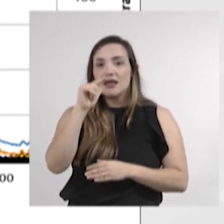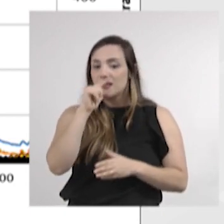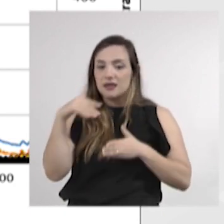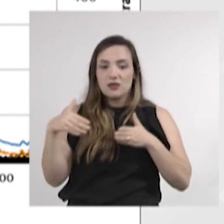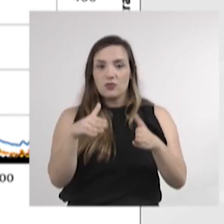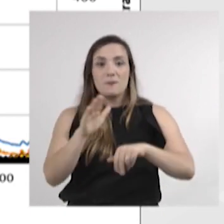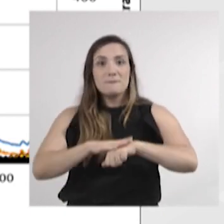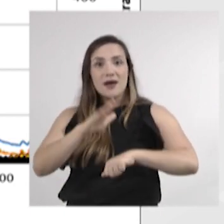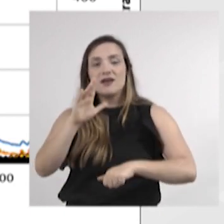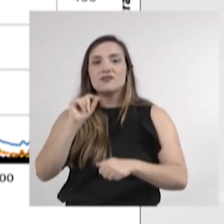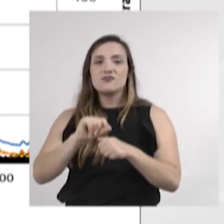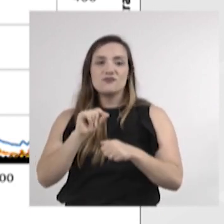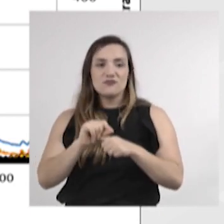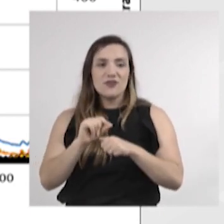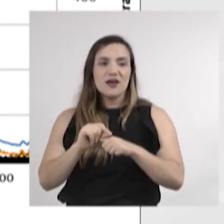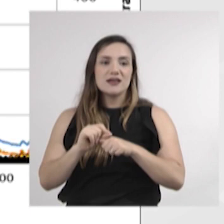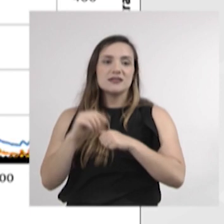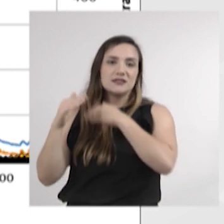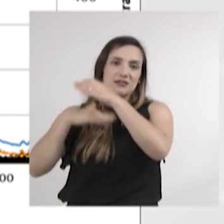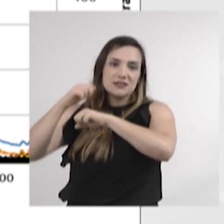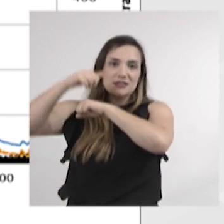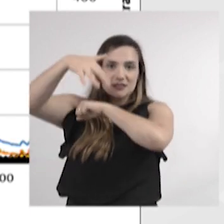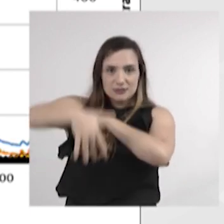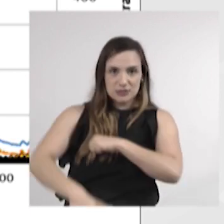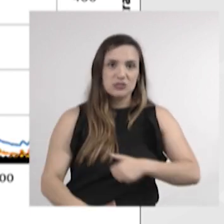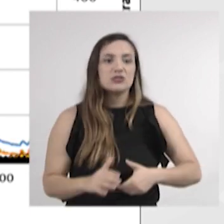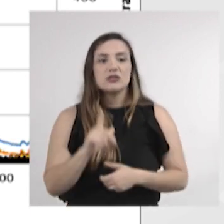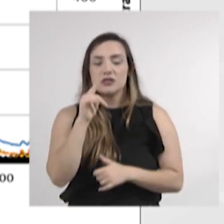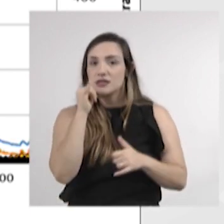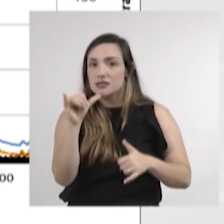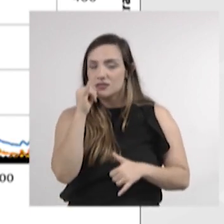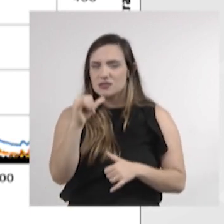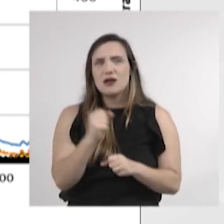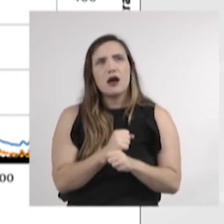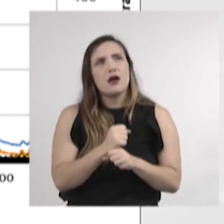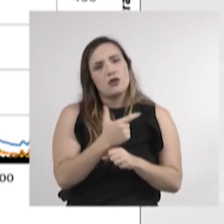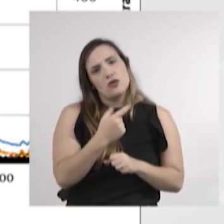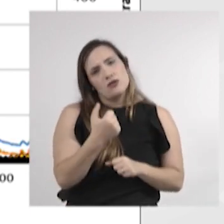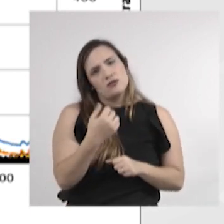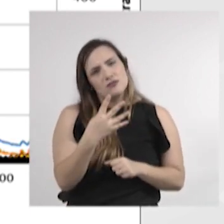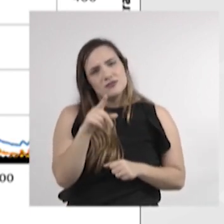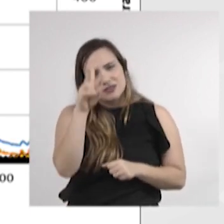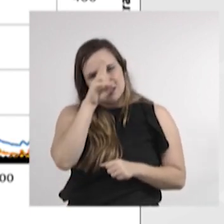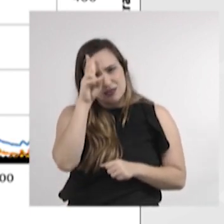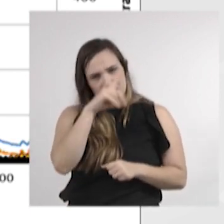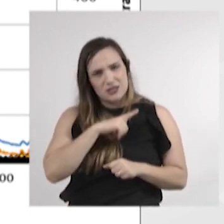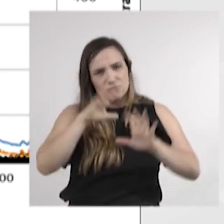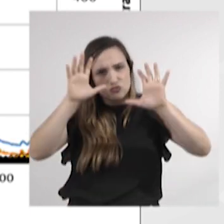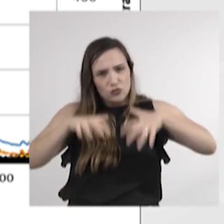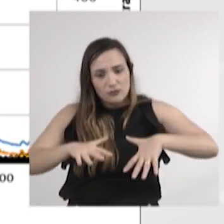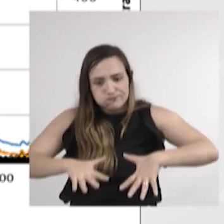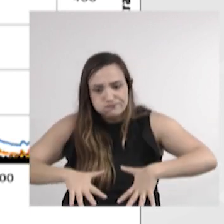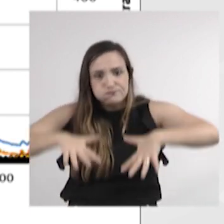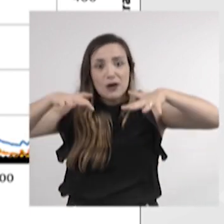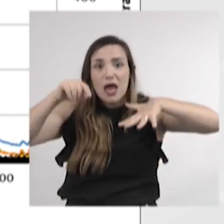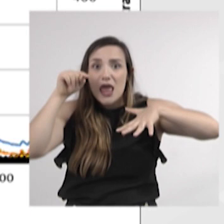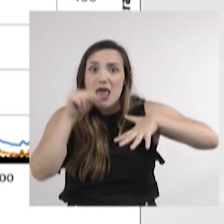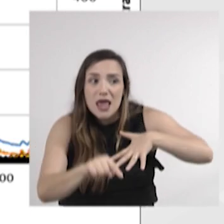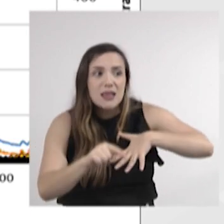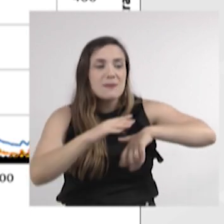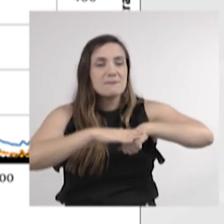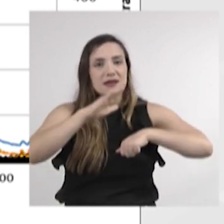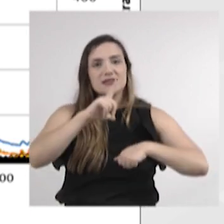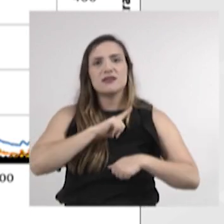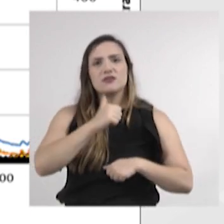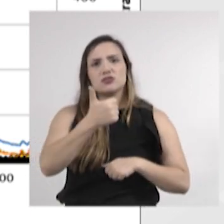de produção de sedimentos. Ele ali é o... para você ter uma ideia, em 2014, quando teve aquela cheia em 2014, só ele, o pico de cheia